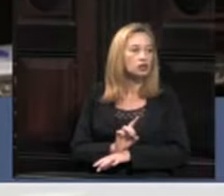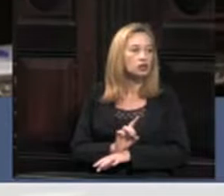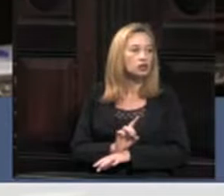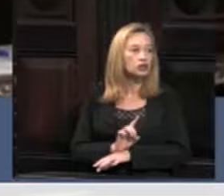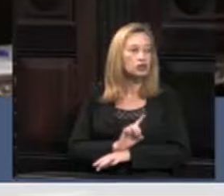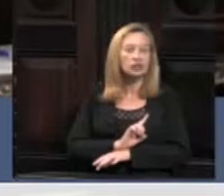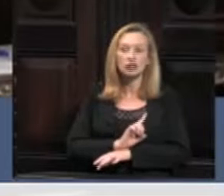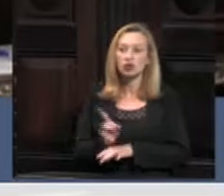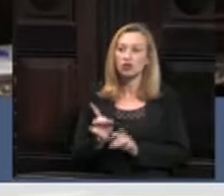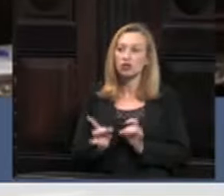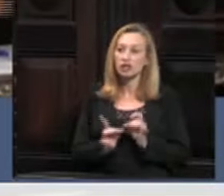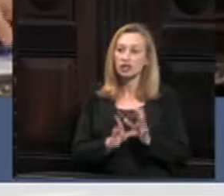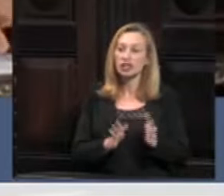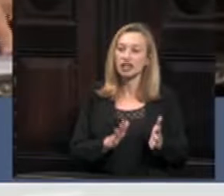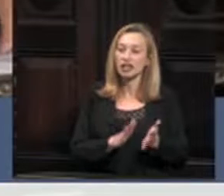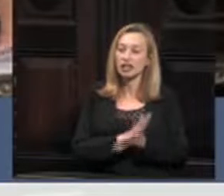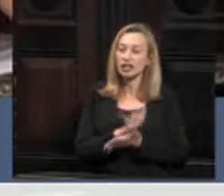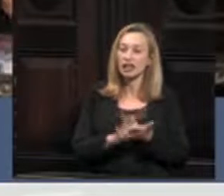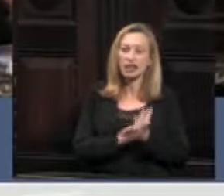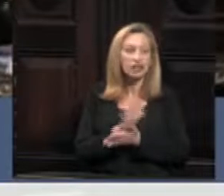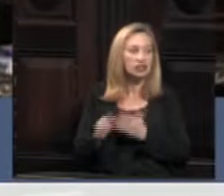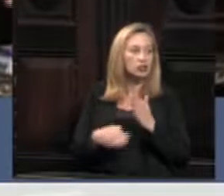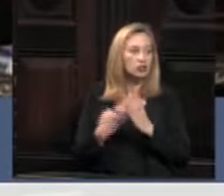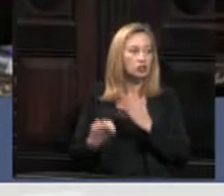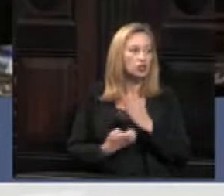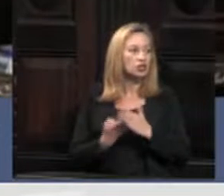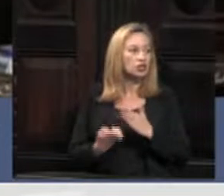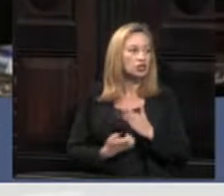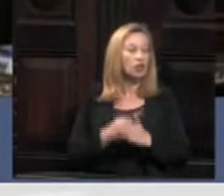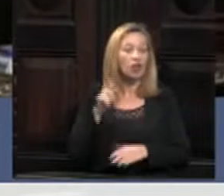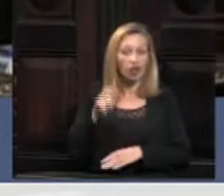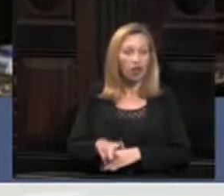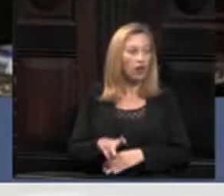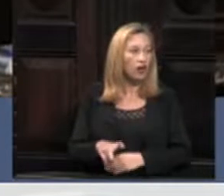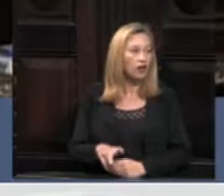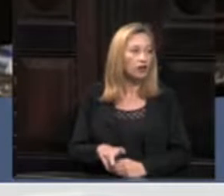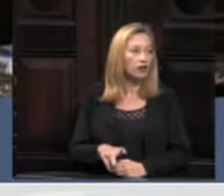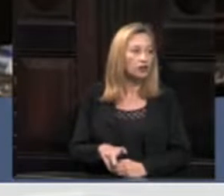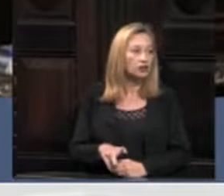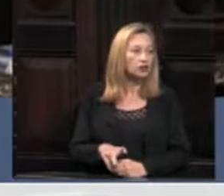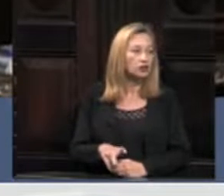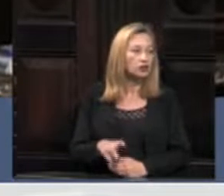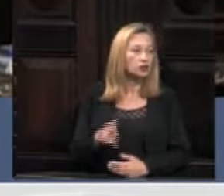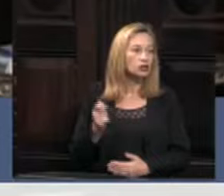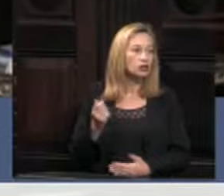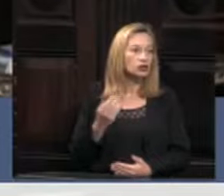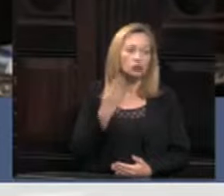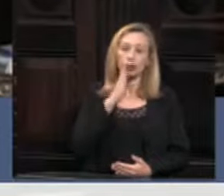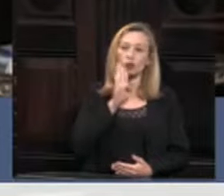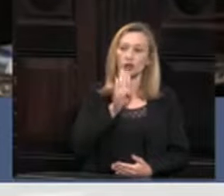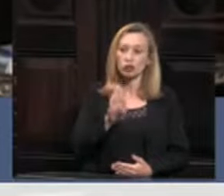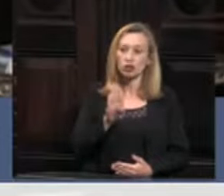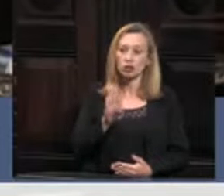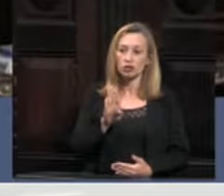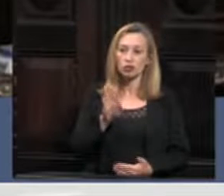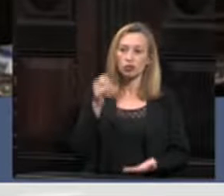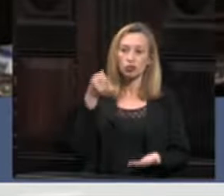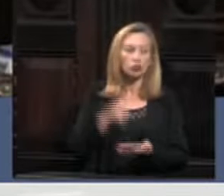recuperação fiscal, é honrar o compromisso que foi assumido antes da